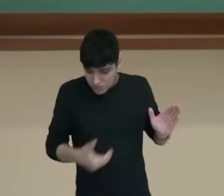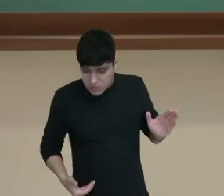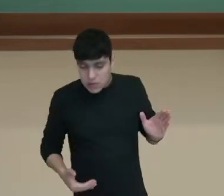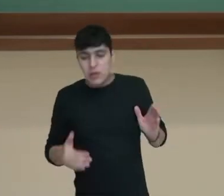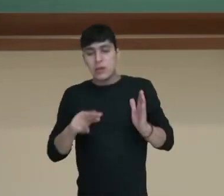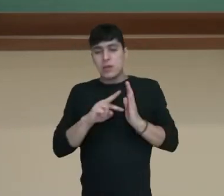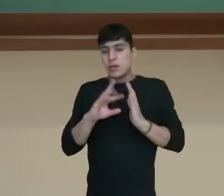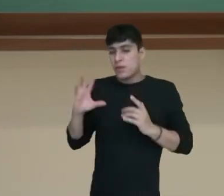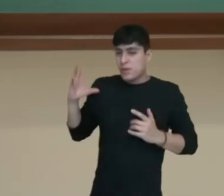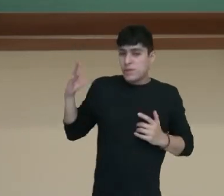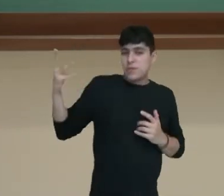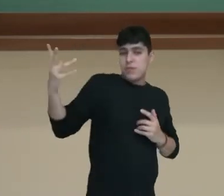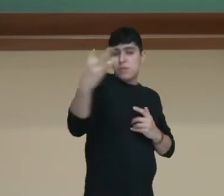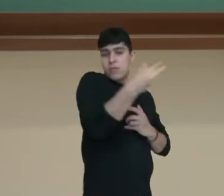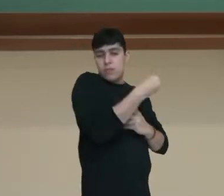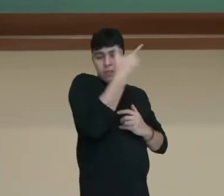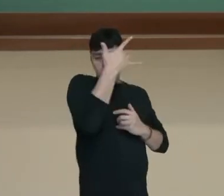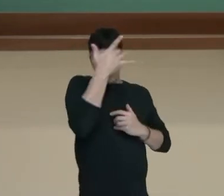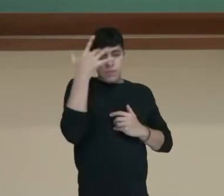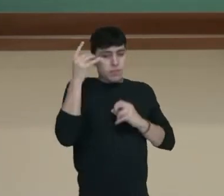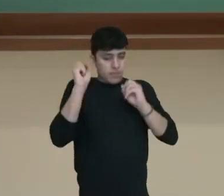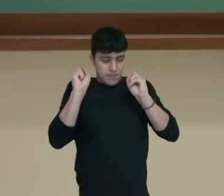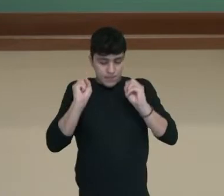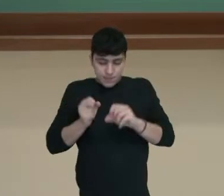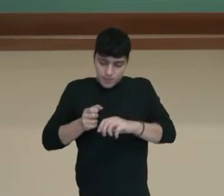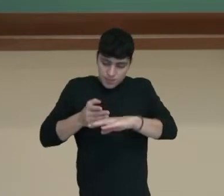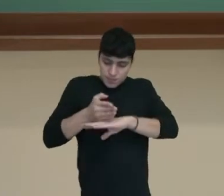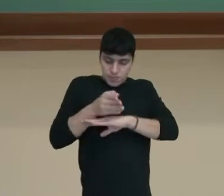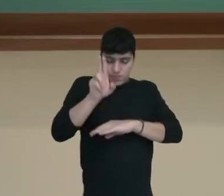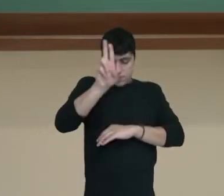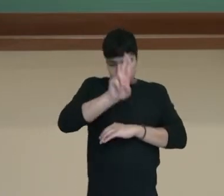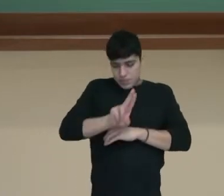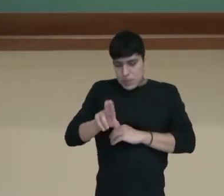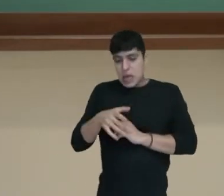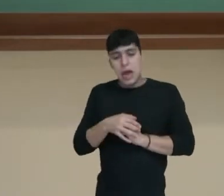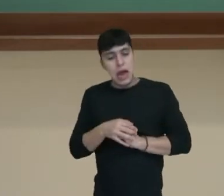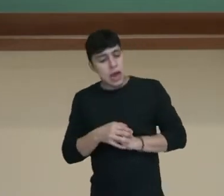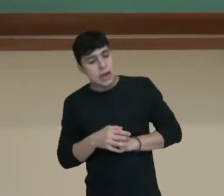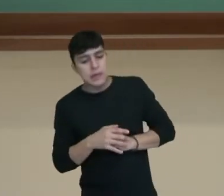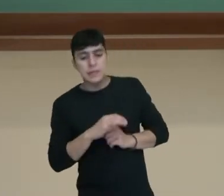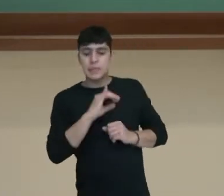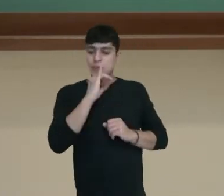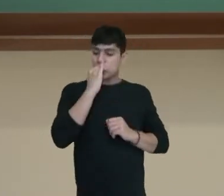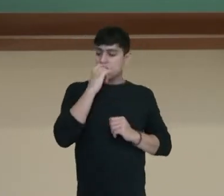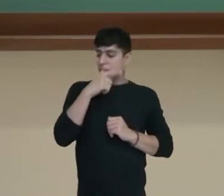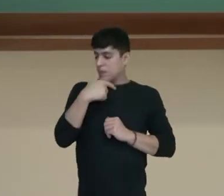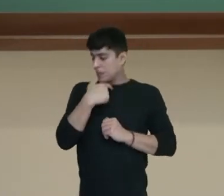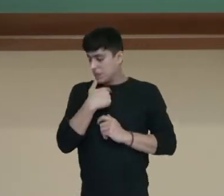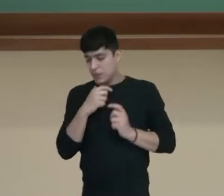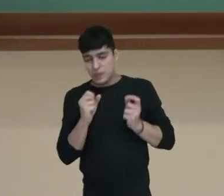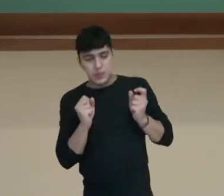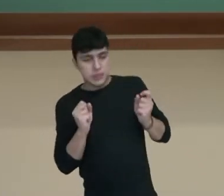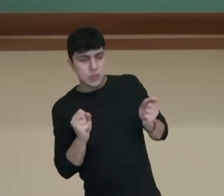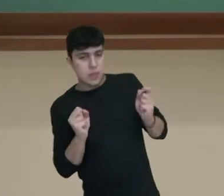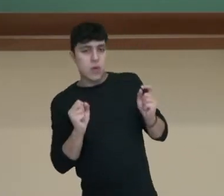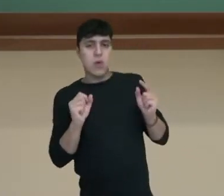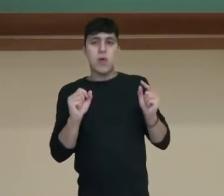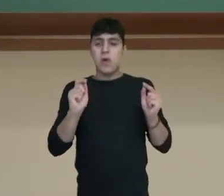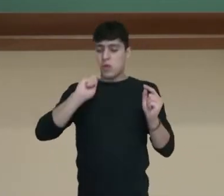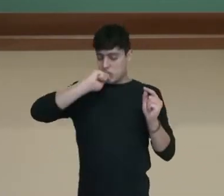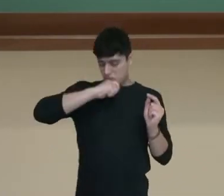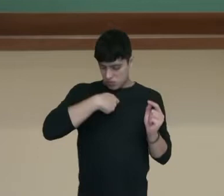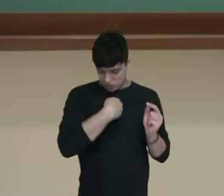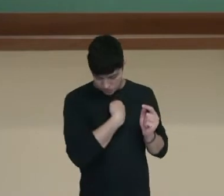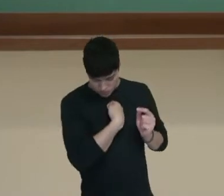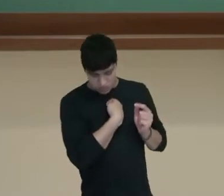de todos. E daí a gente já pode começar a pensar, né? O quanto que eu posso impor, né? O que eu sou, as